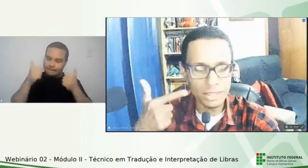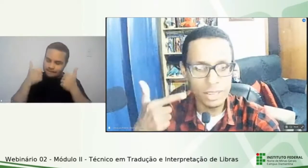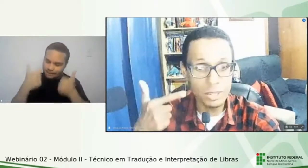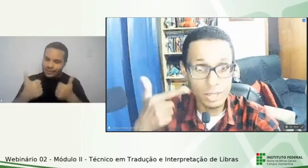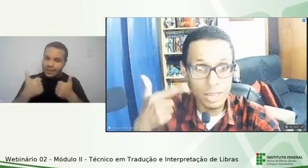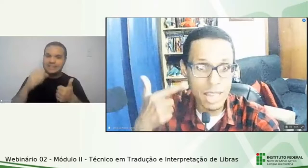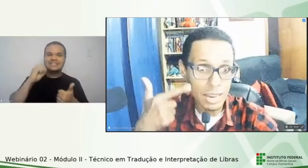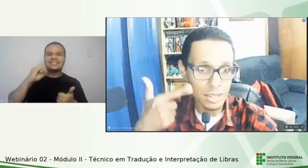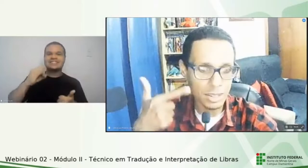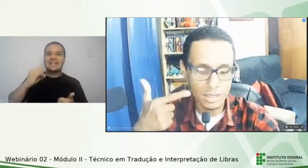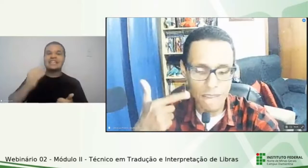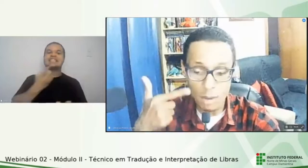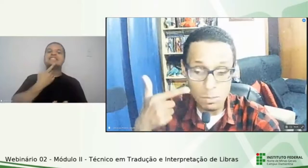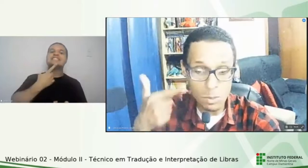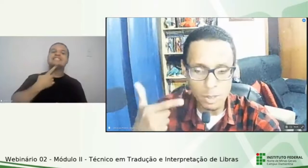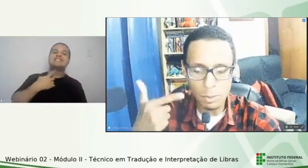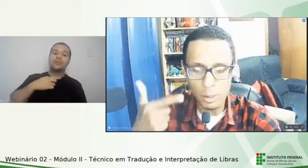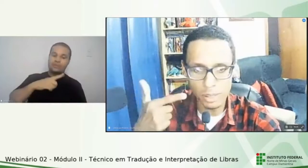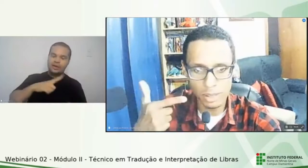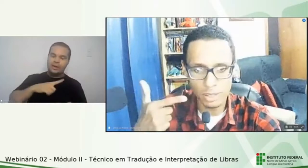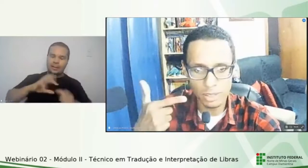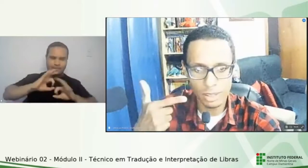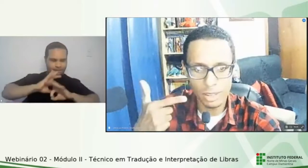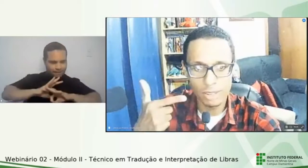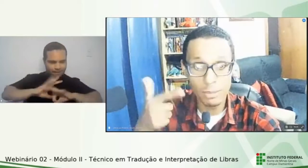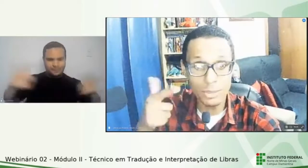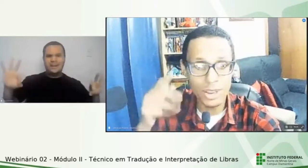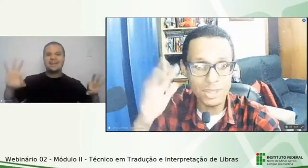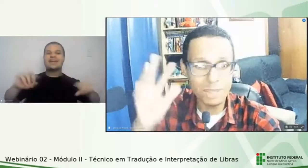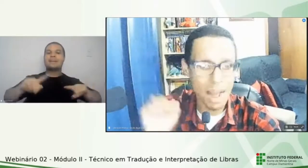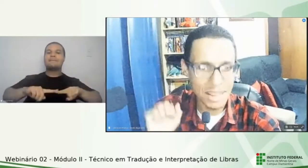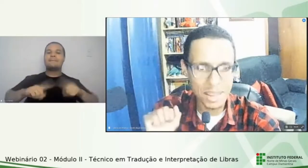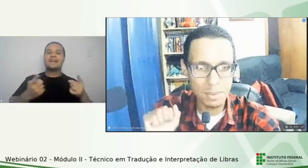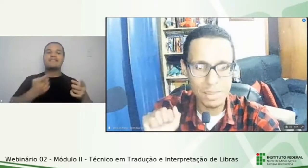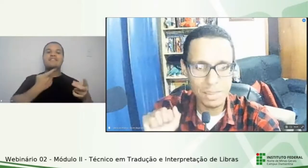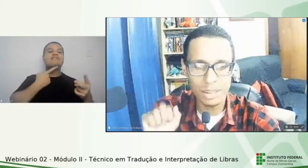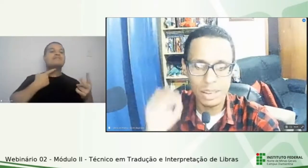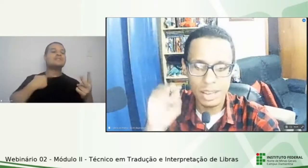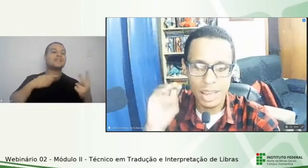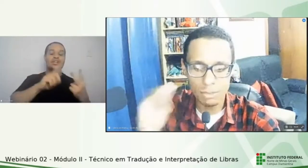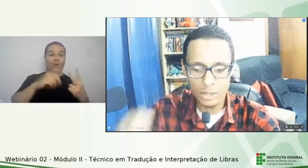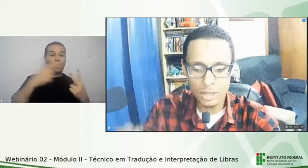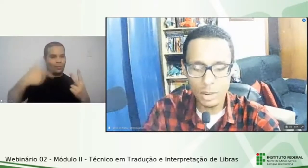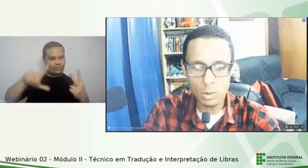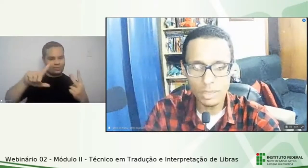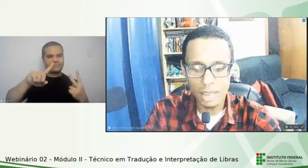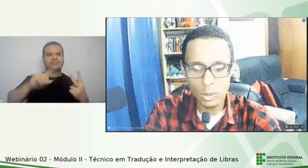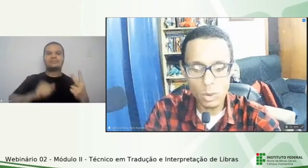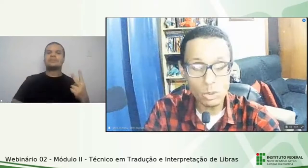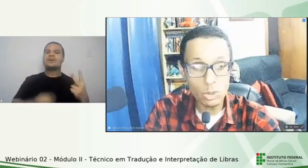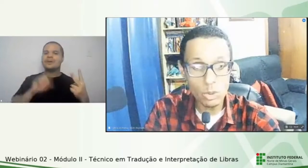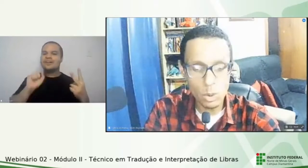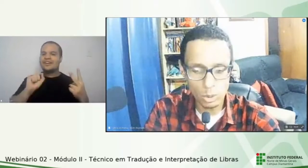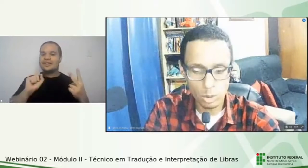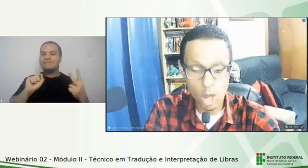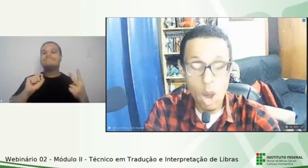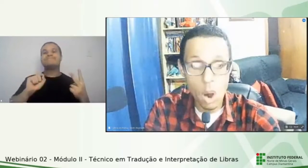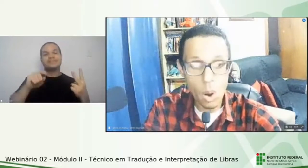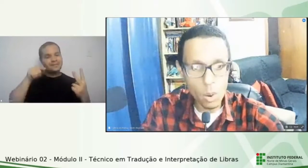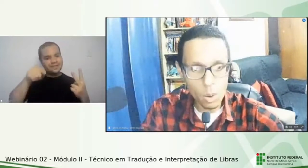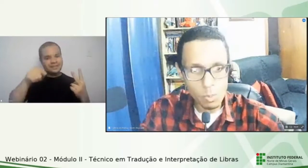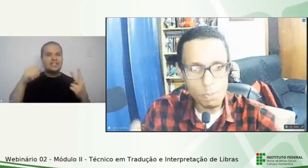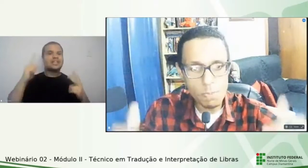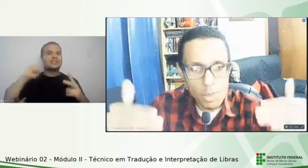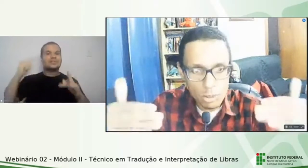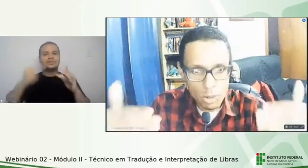vontade, que é necessário, muito importante, vamos dizer assim, mais que a primeira, é você ter contato com surdos,